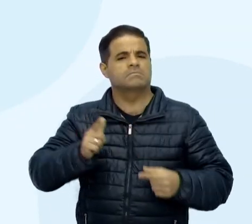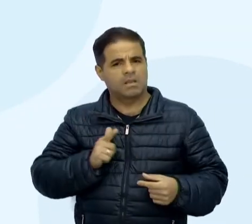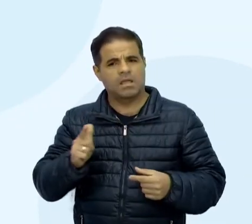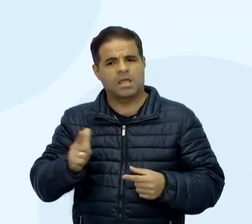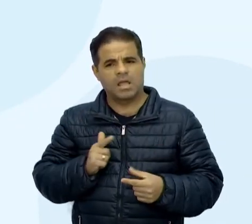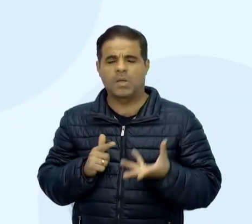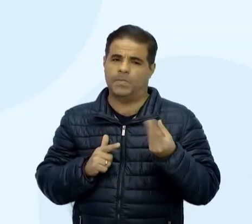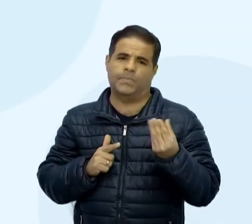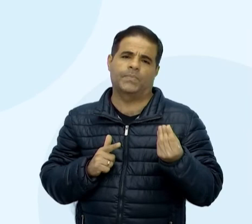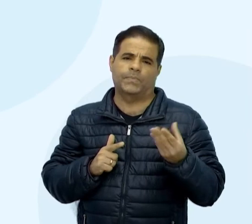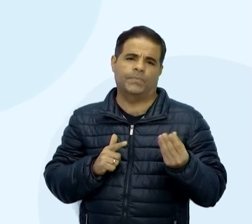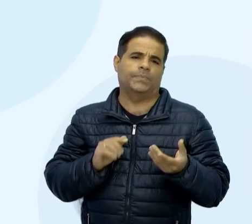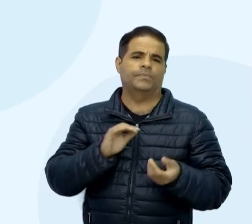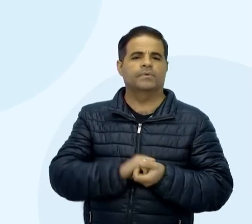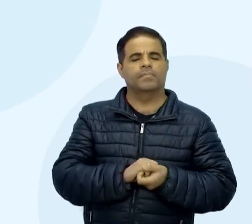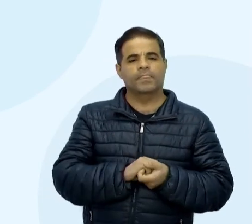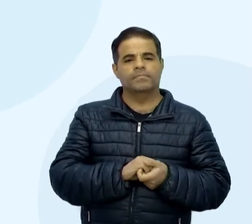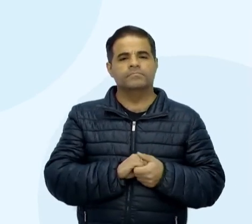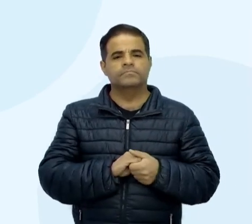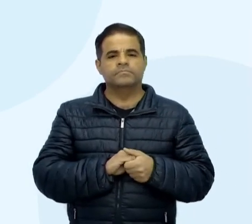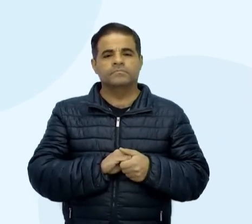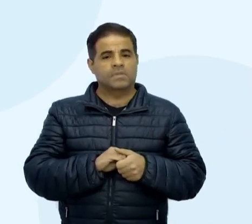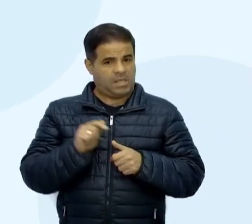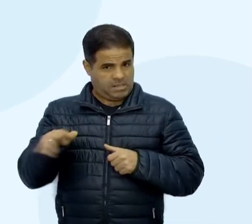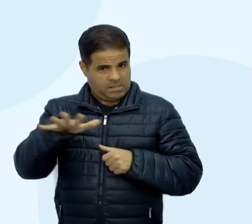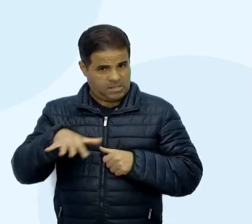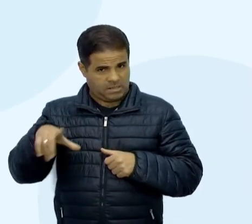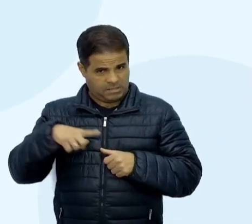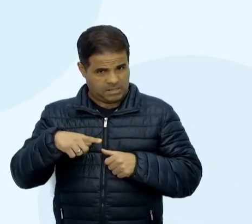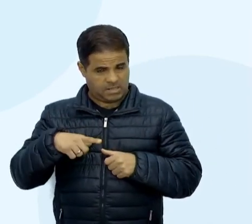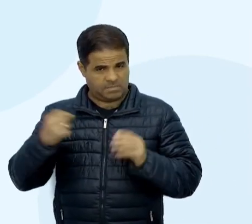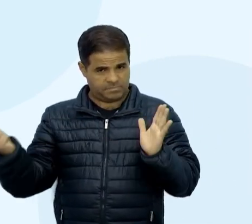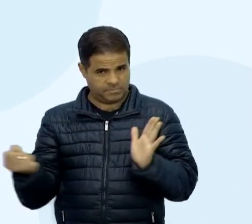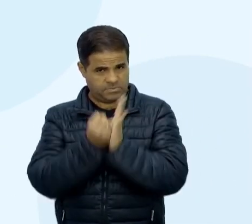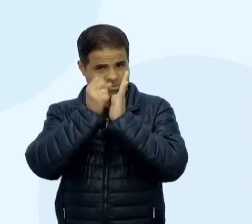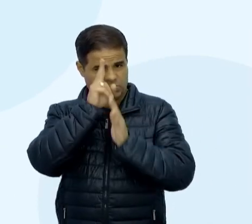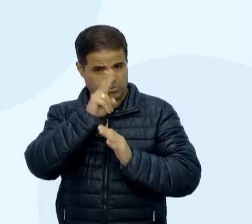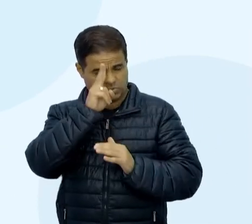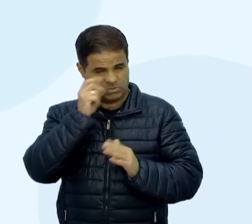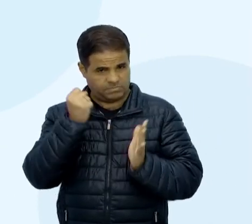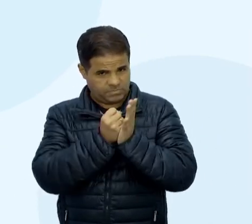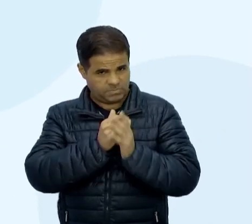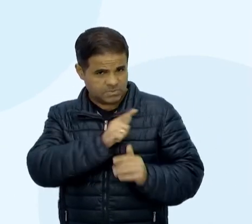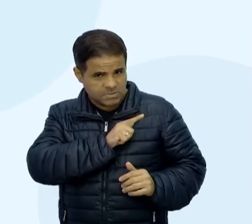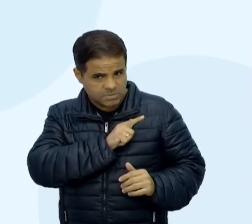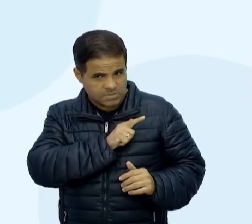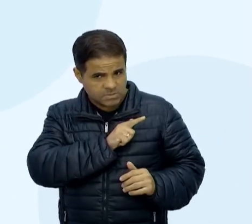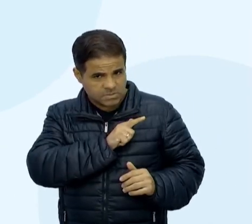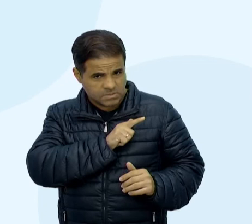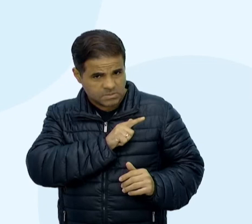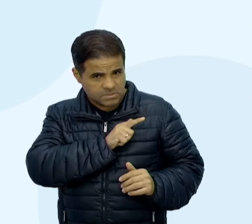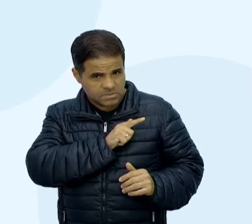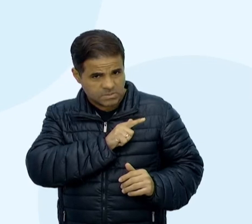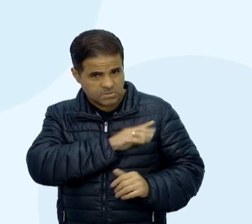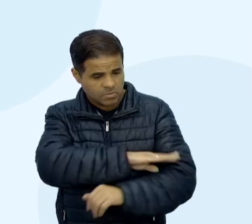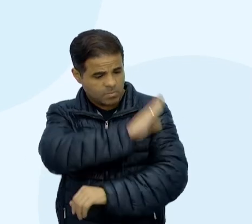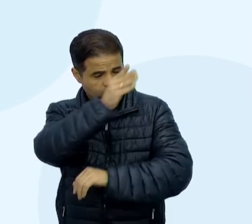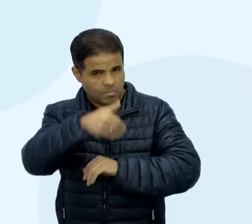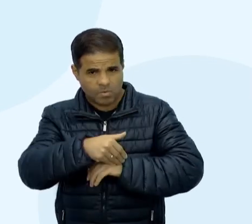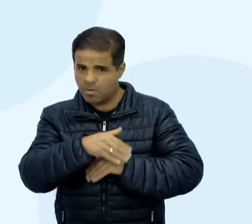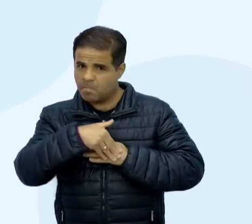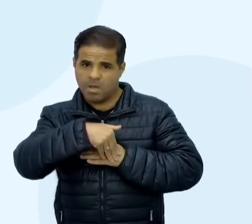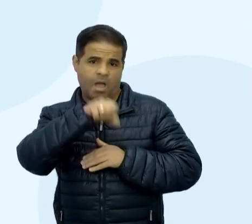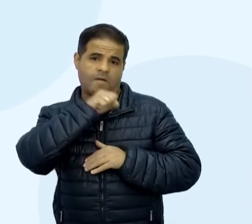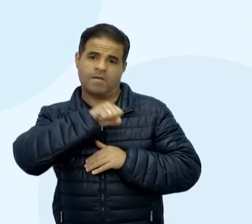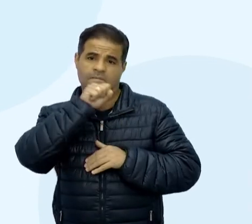violência. Próxima pergunta. Essa região possui patrimônios históricos? Bem, o Morro da Providência é a favela